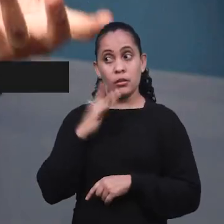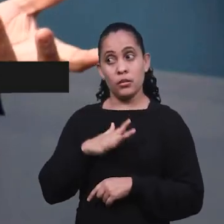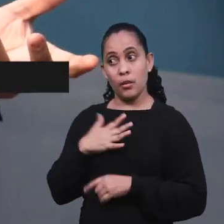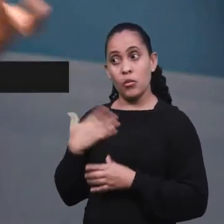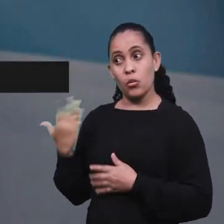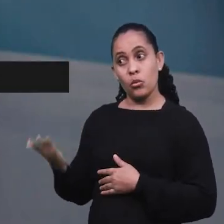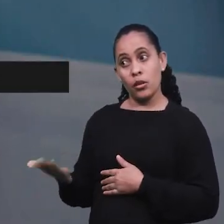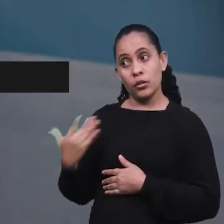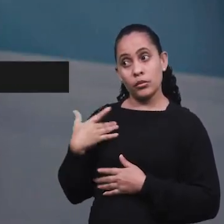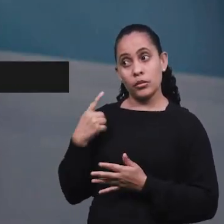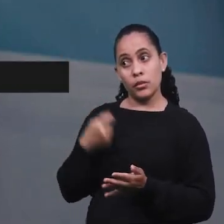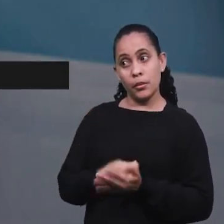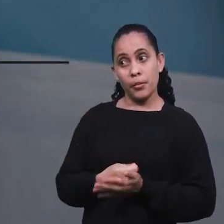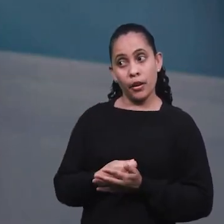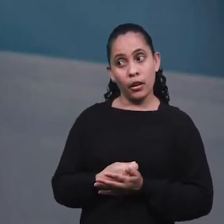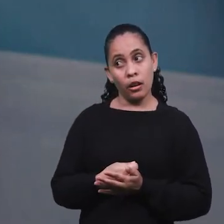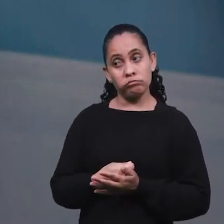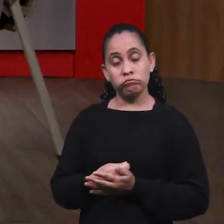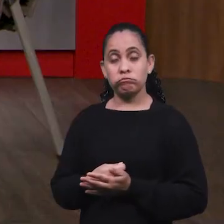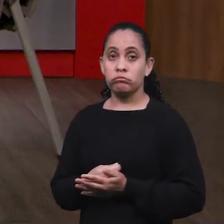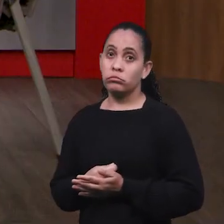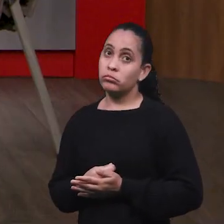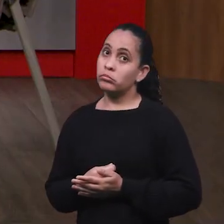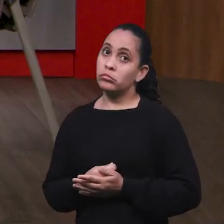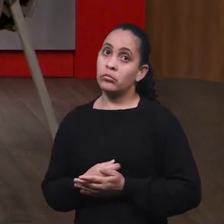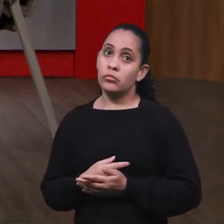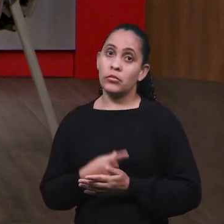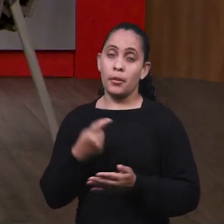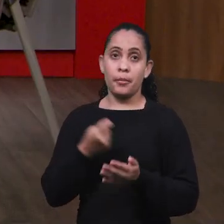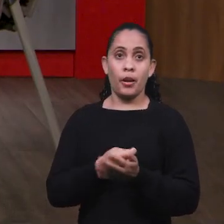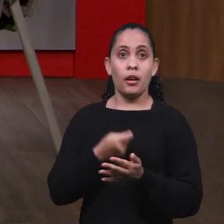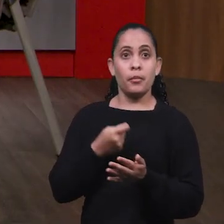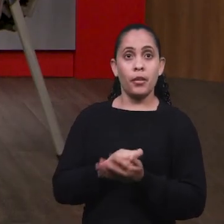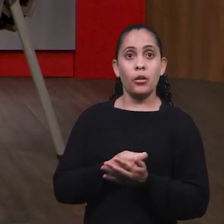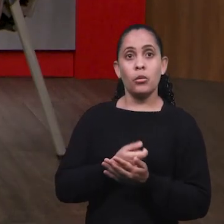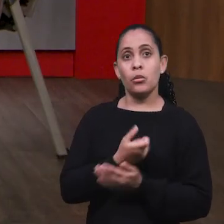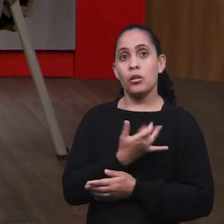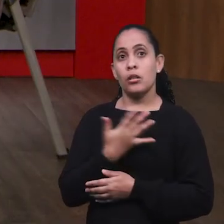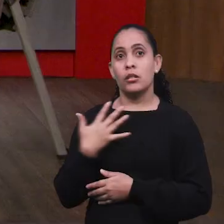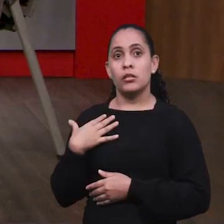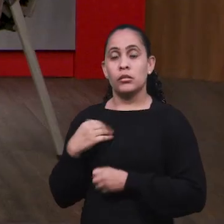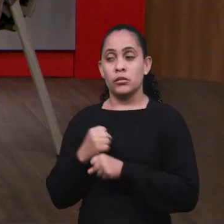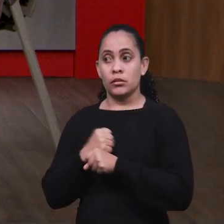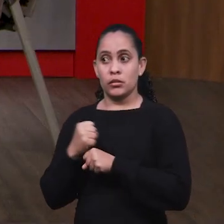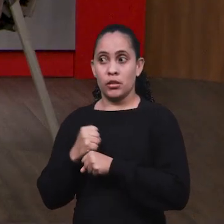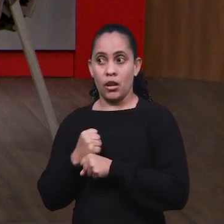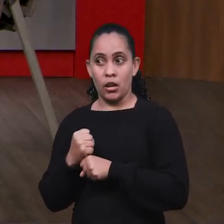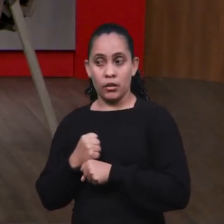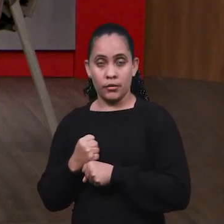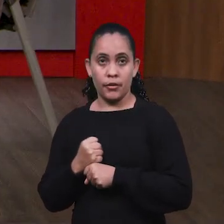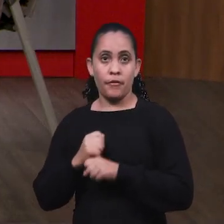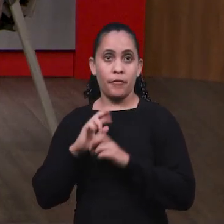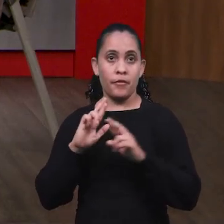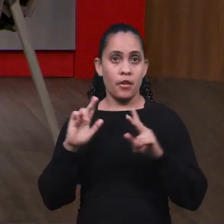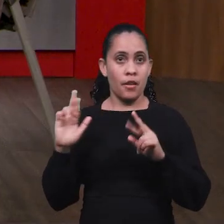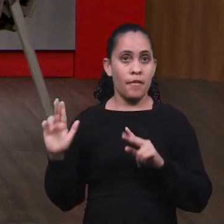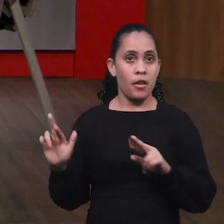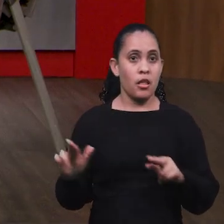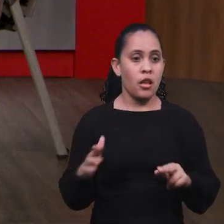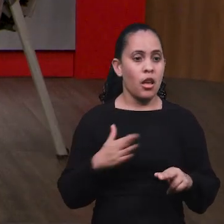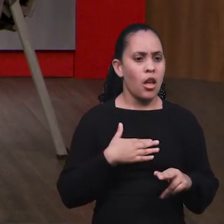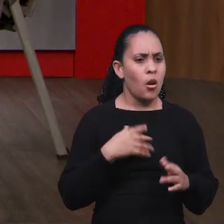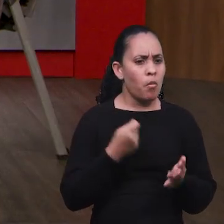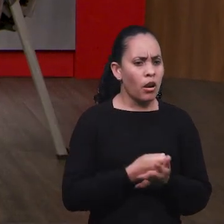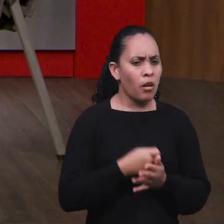você não sabe ao certo quanto que você vai ter de indenização, você contribui lá durante vários anos. Vários são os casos das pessoas